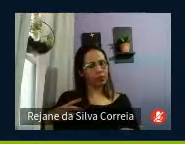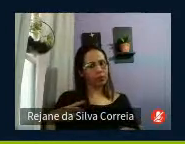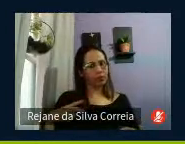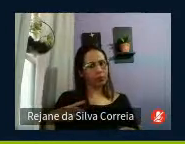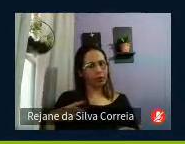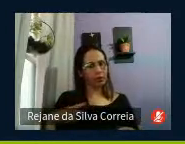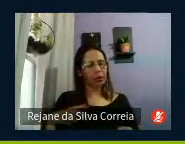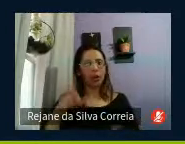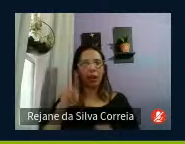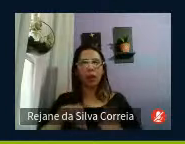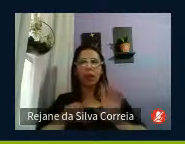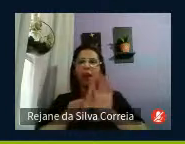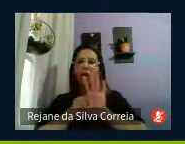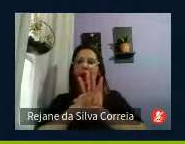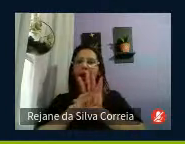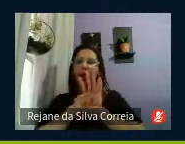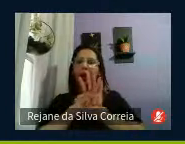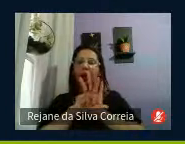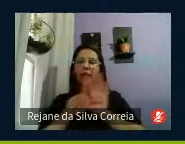estrutura nacional da educação.